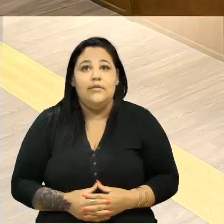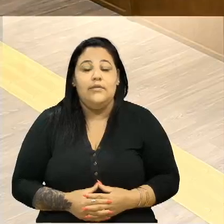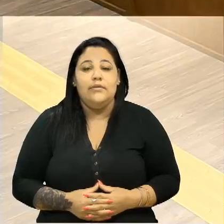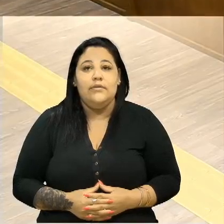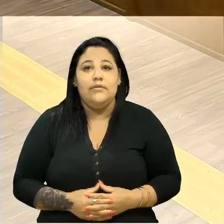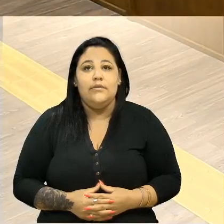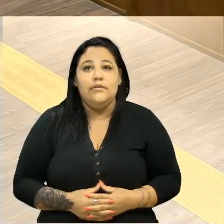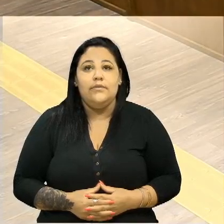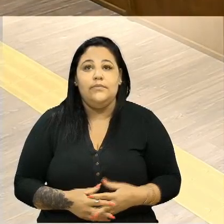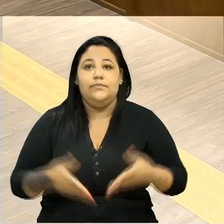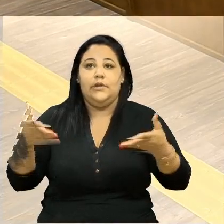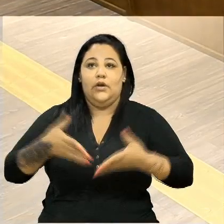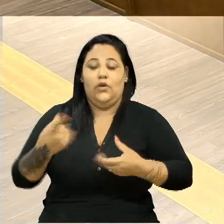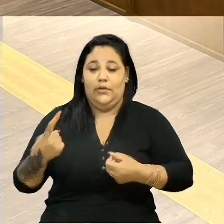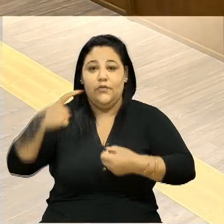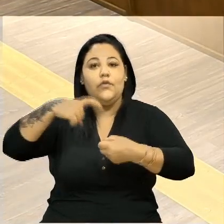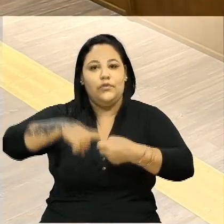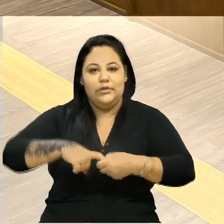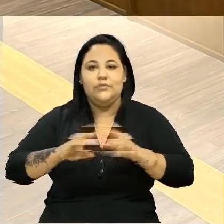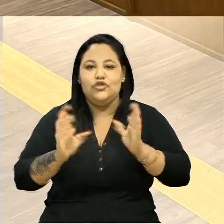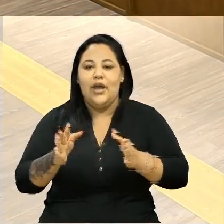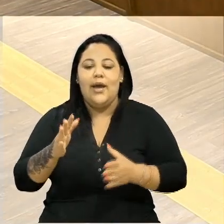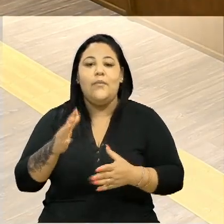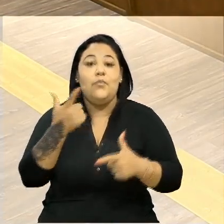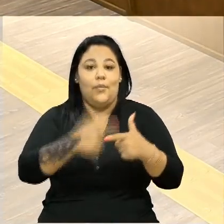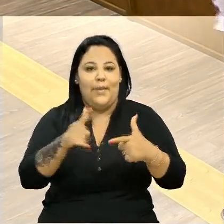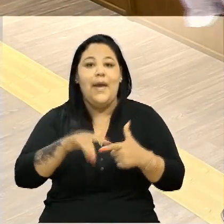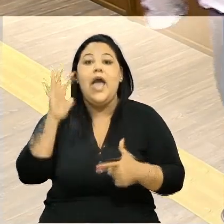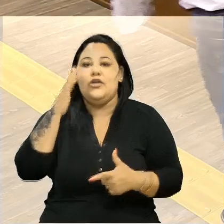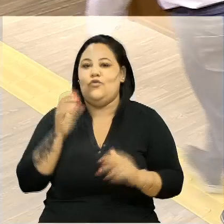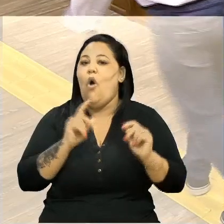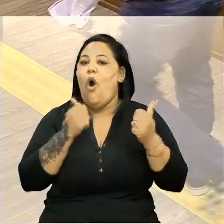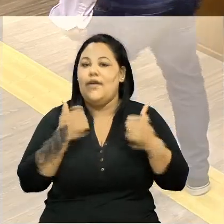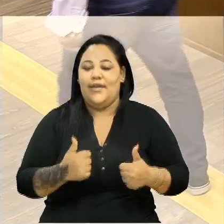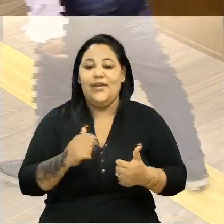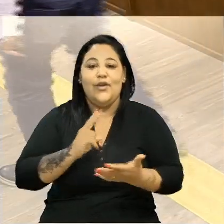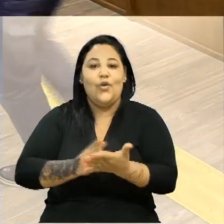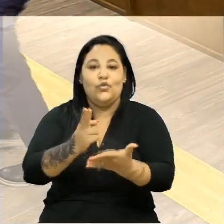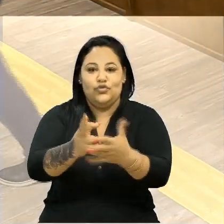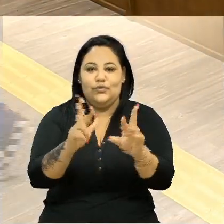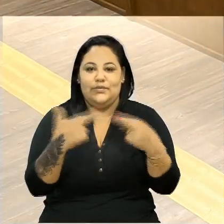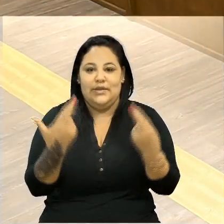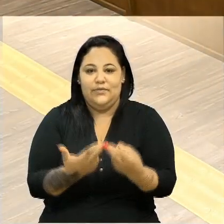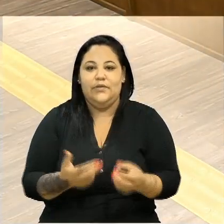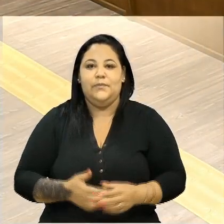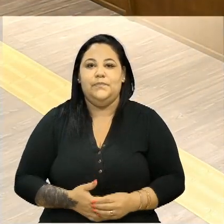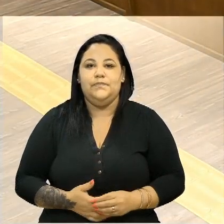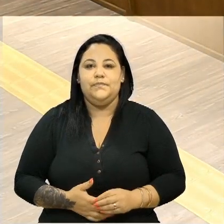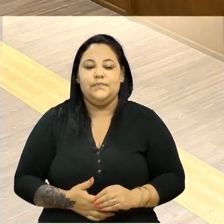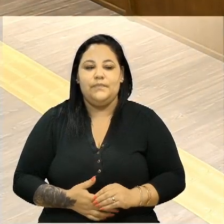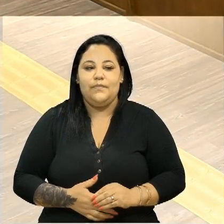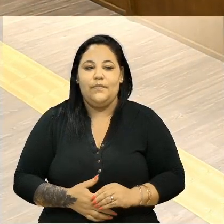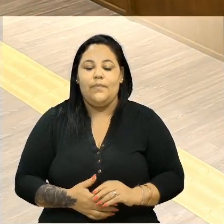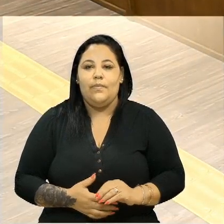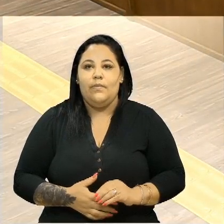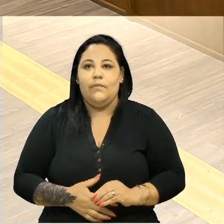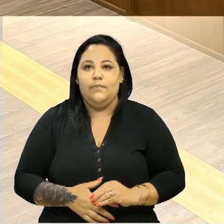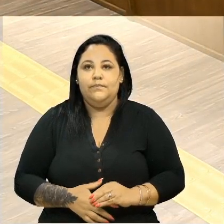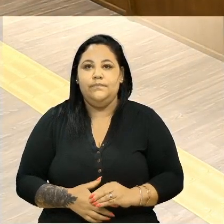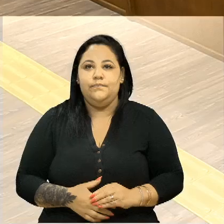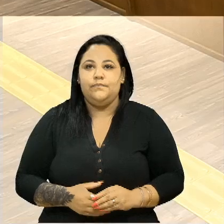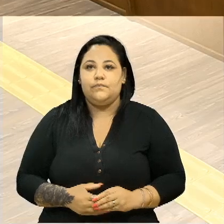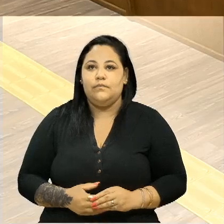Muito bem, estamos de volta, então, já com o problema resolvido. E seguimos onde estávamos. Na votação do